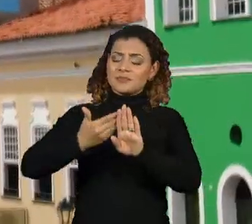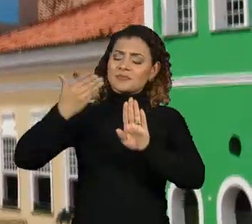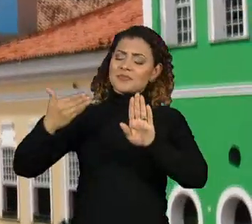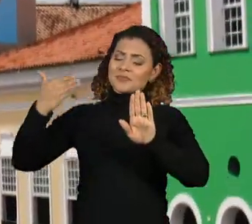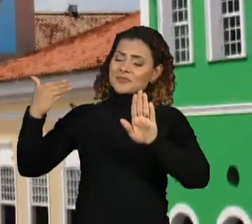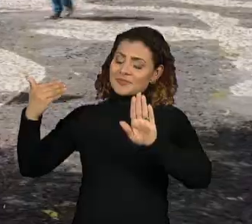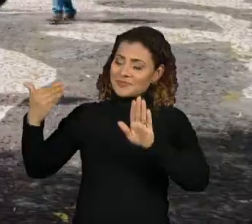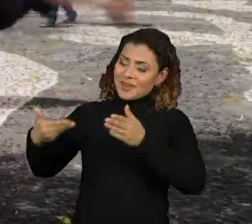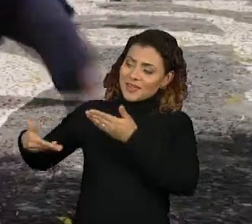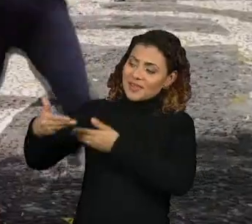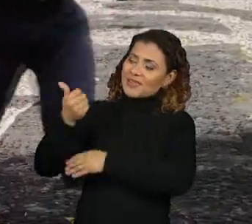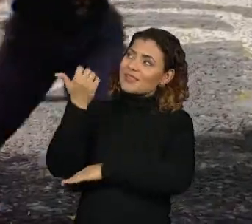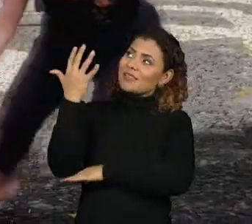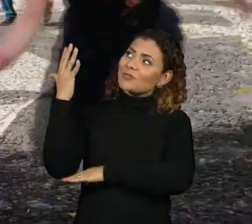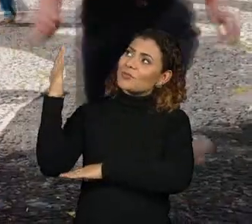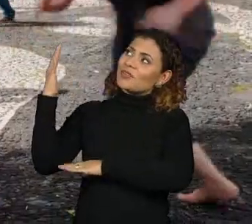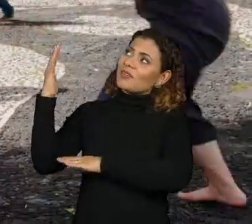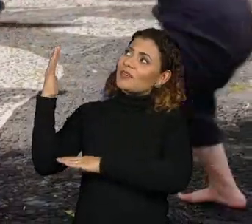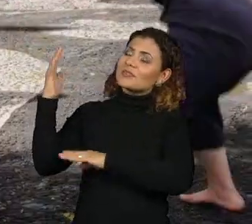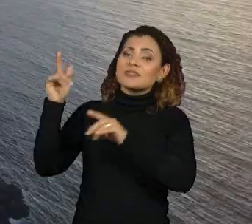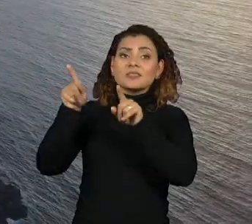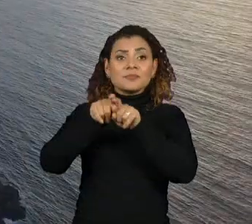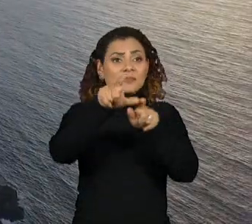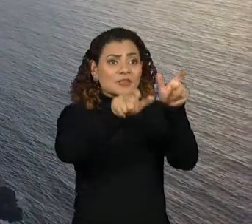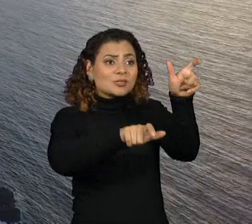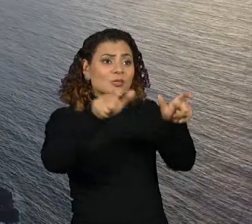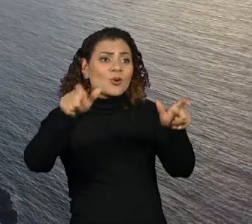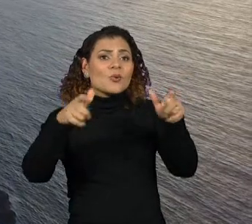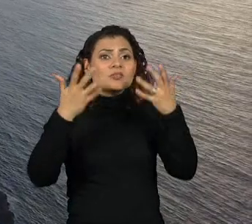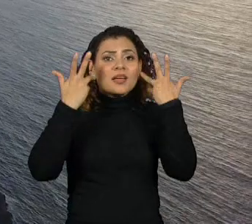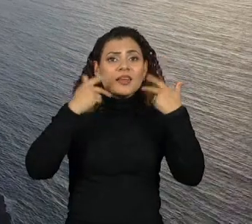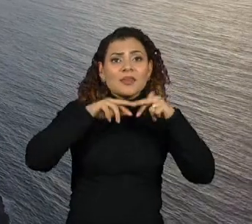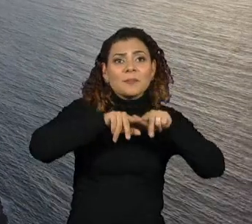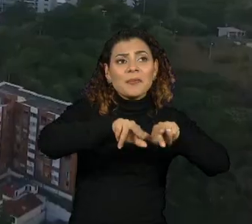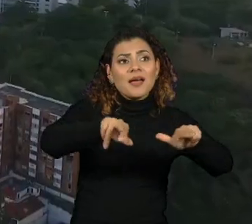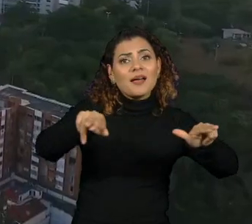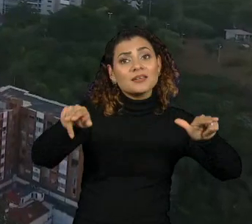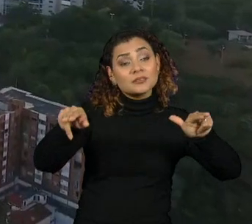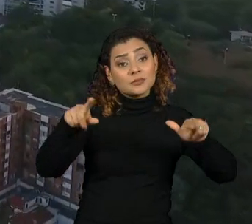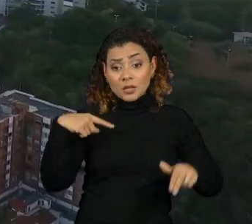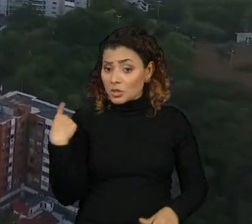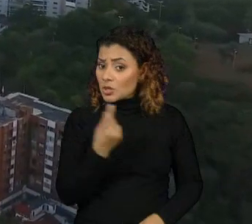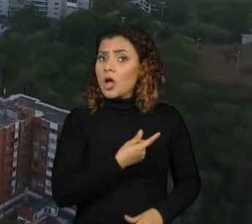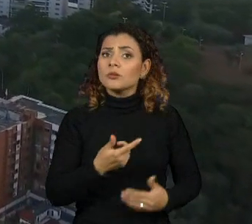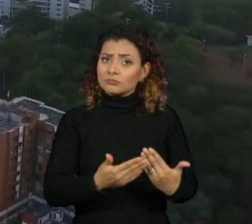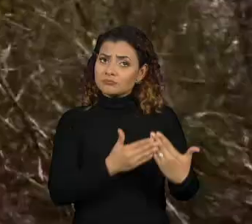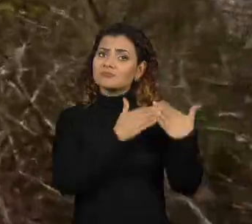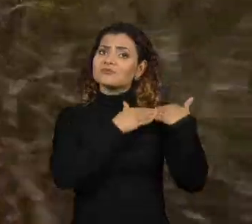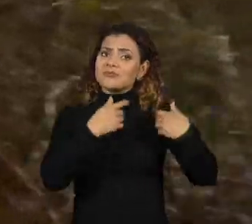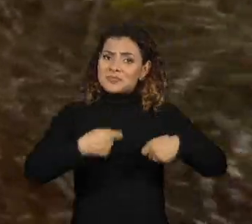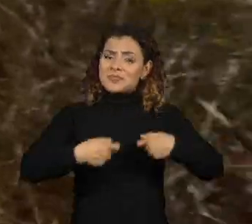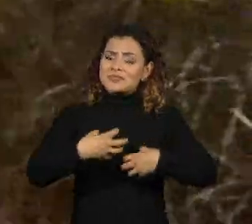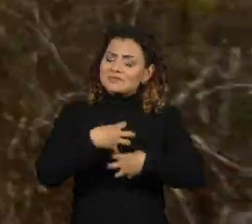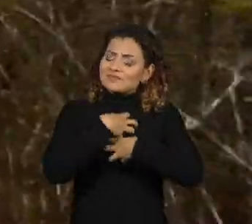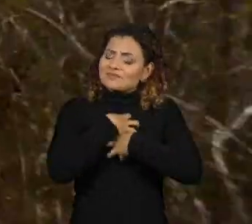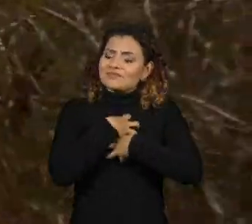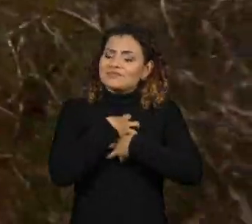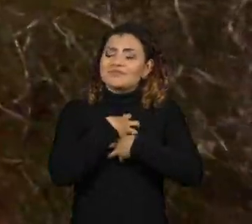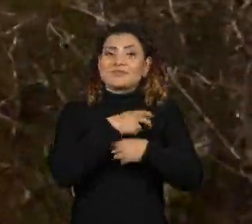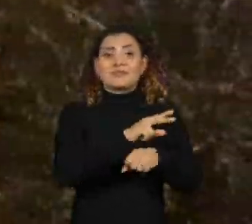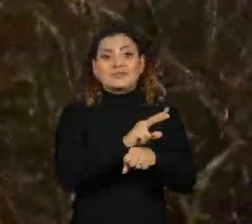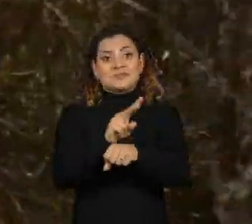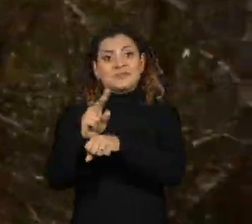em relação à natureza, às pessoas, aos animais. Acho que todos nós devemos cultivar esse sentimento.